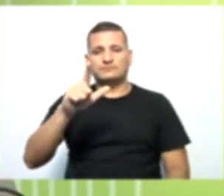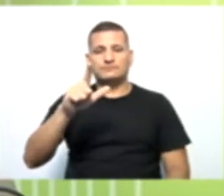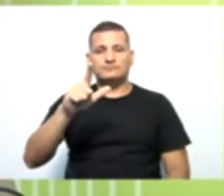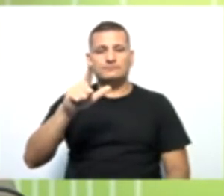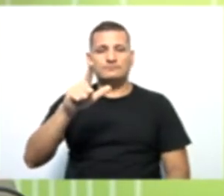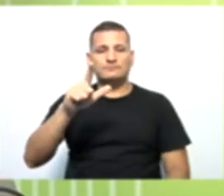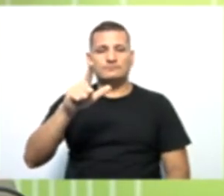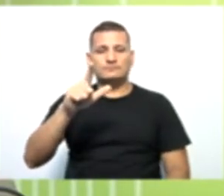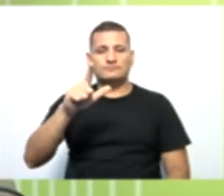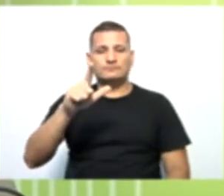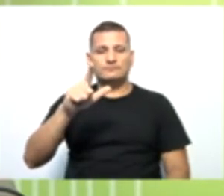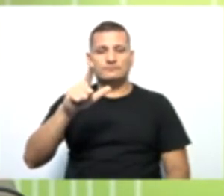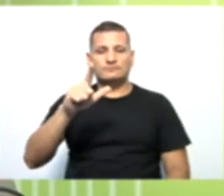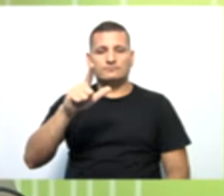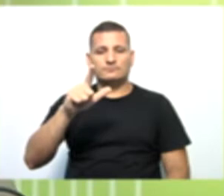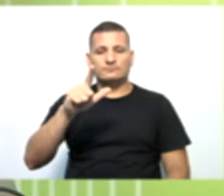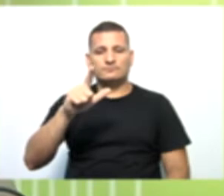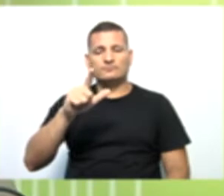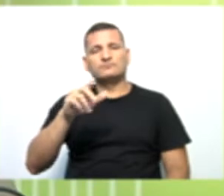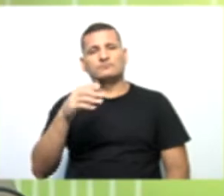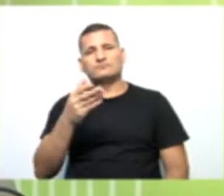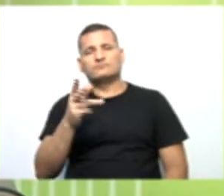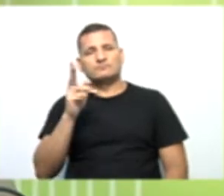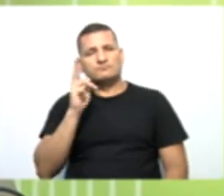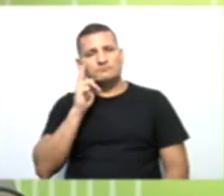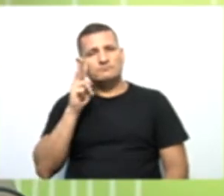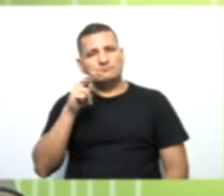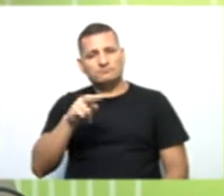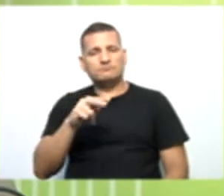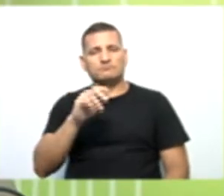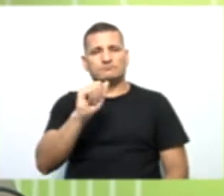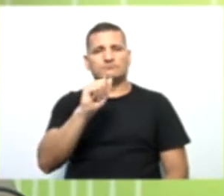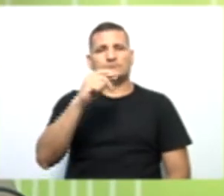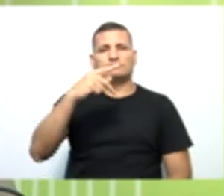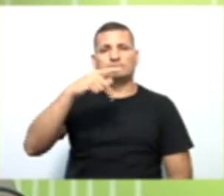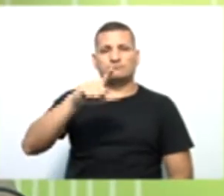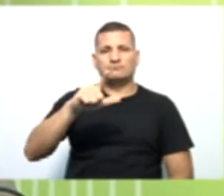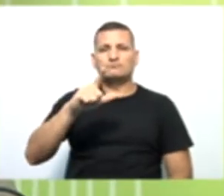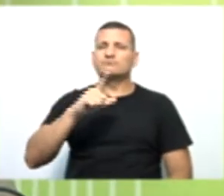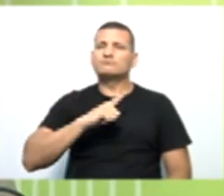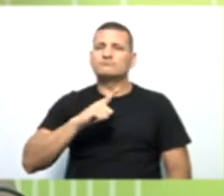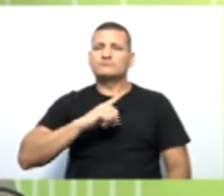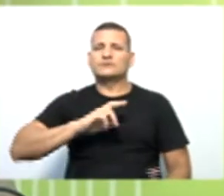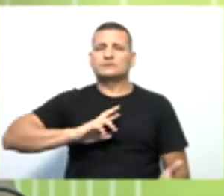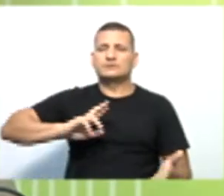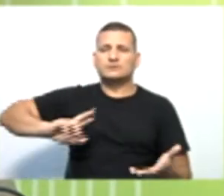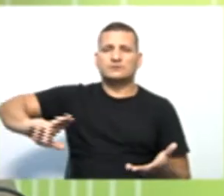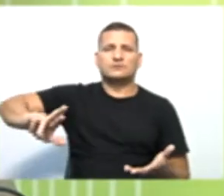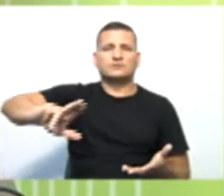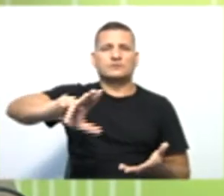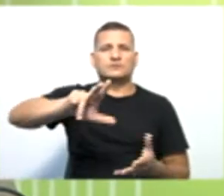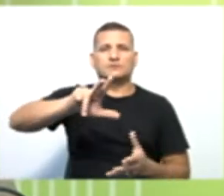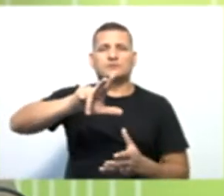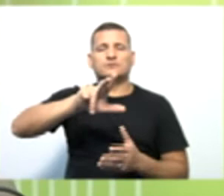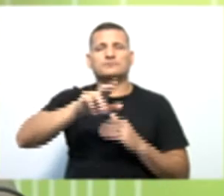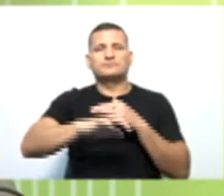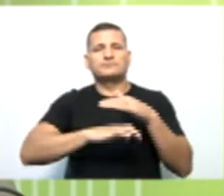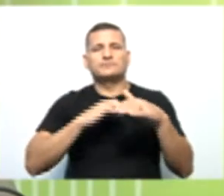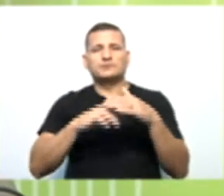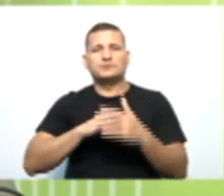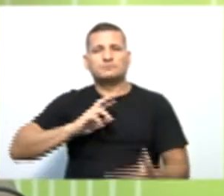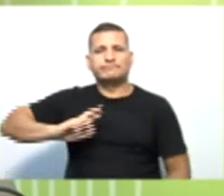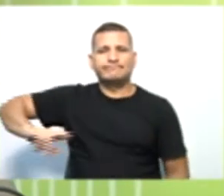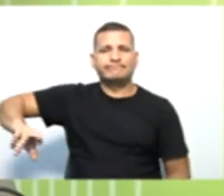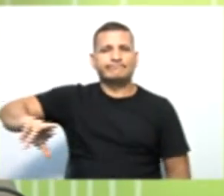produtivo local. Então, veja que é um movimento maior que vai envolver outras empresas, outros negócios, todos